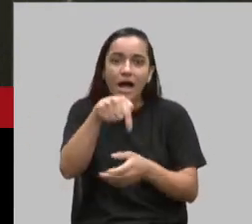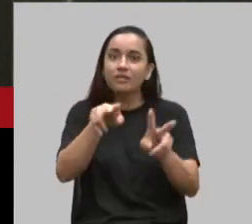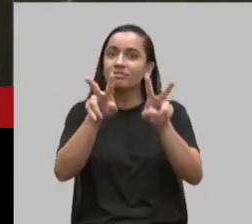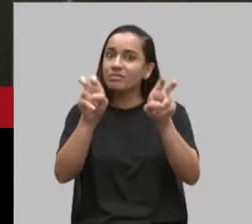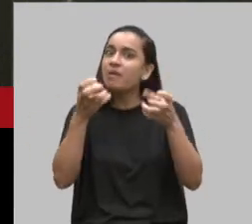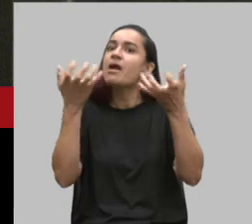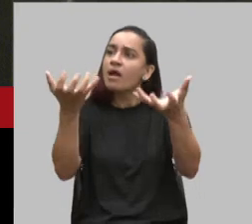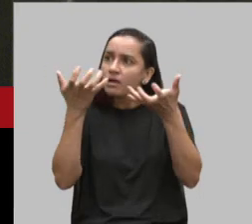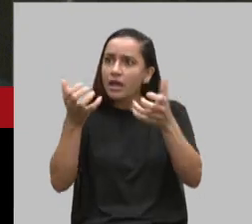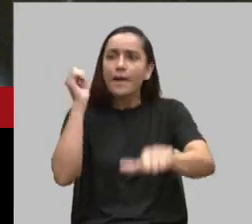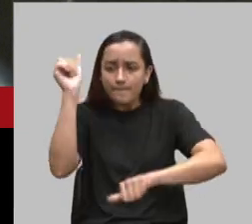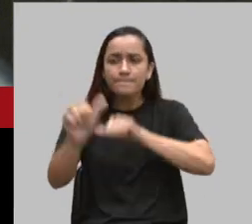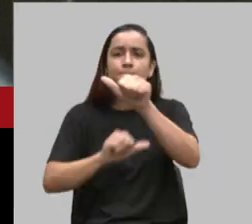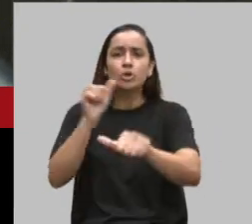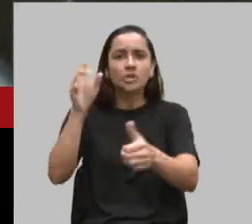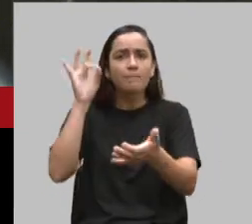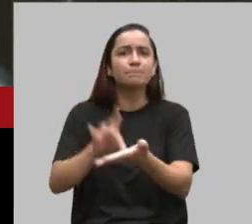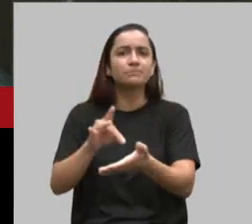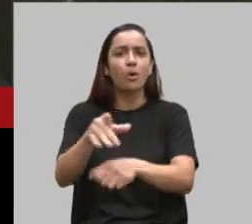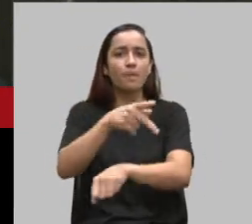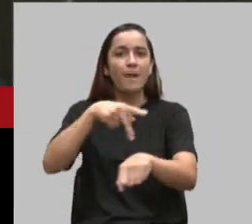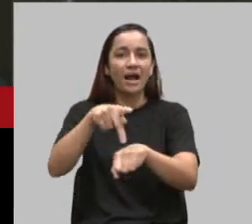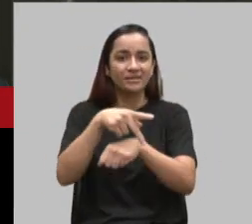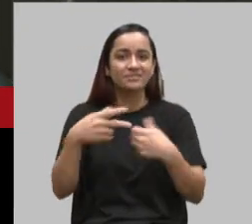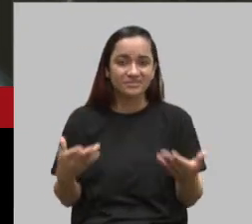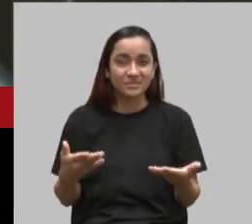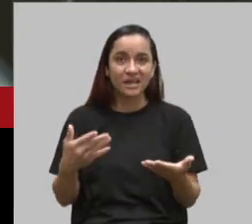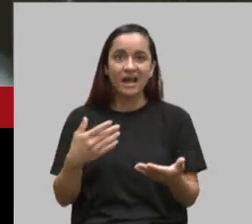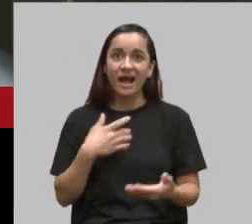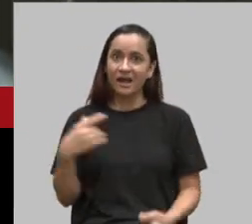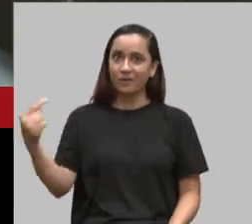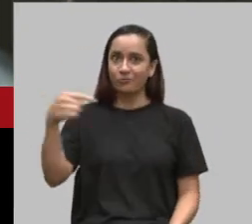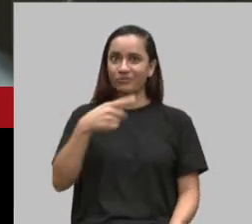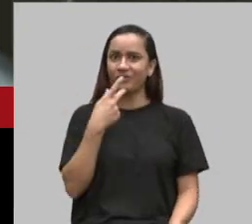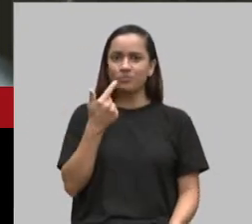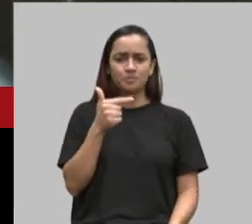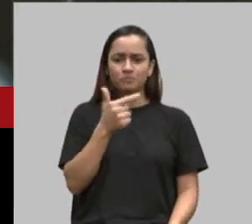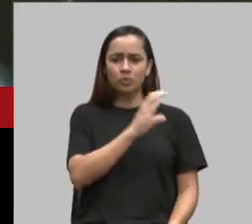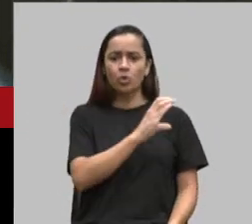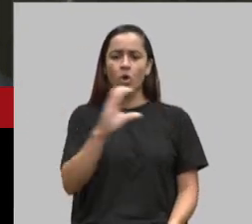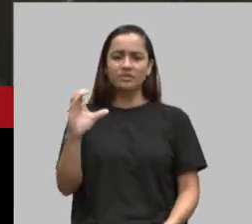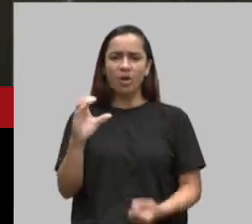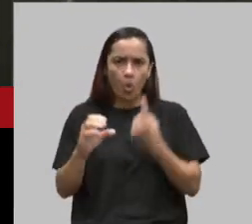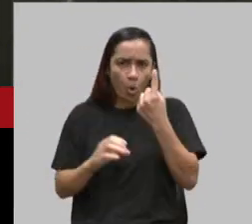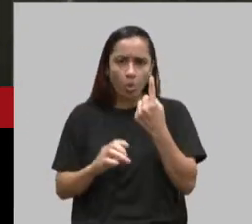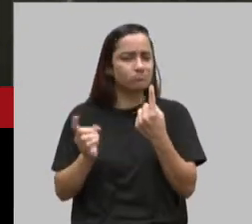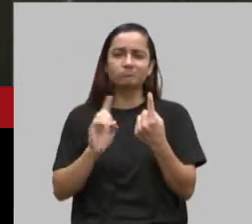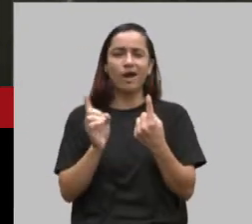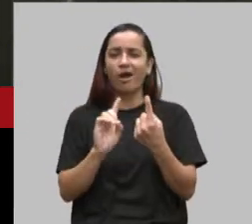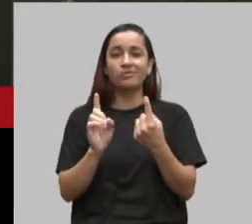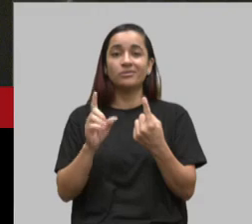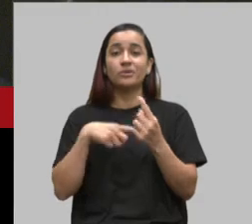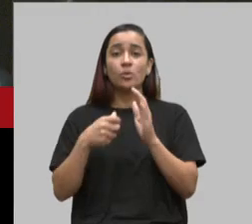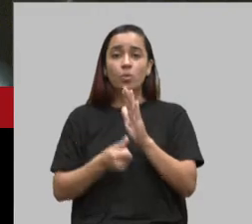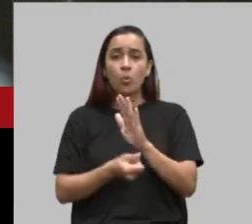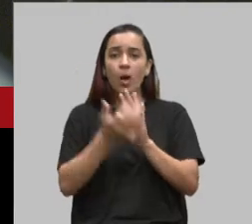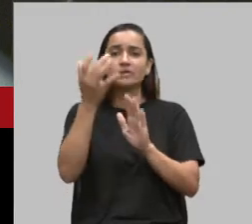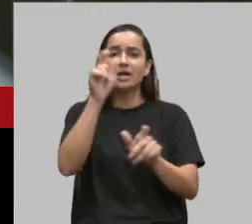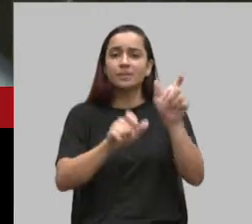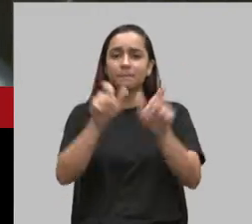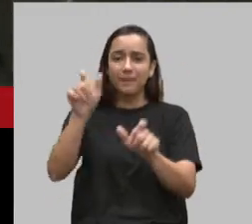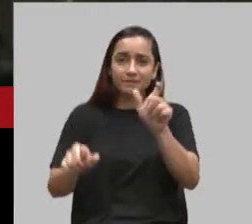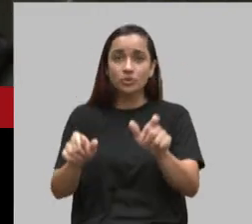o nosso país então eu falei aqui não tem um coordenador nós temos a quantidade de pessoas que estão nessa sala são a quantidade de